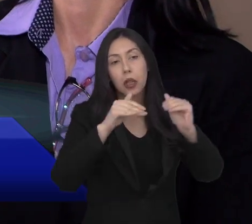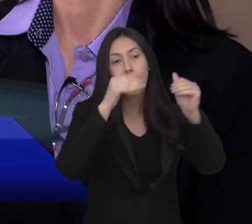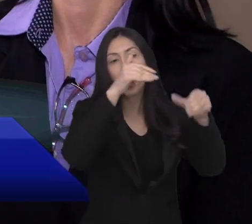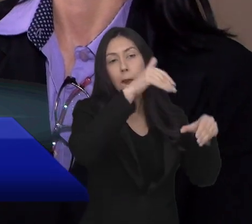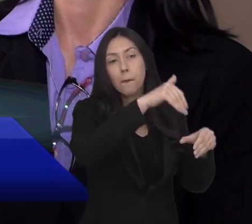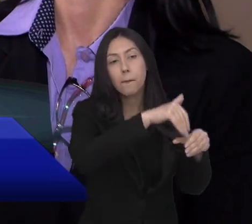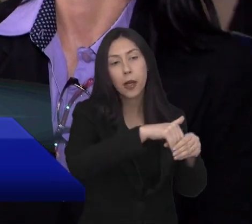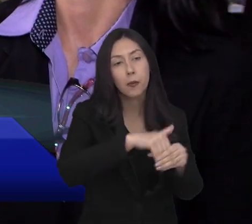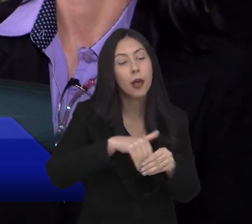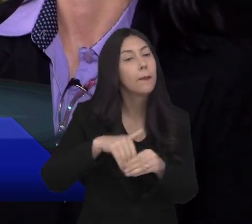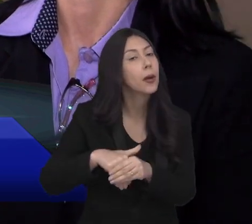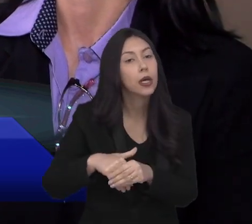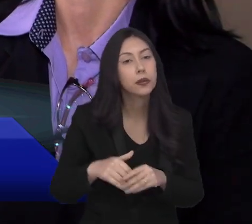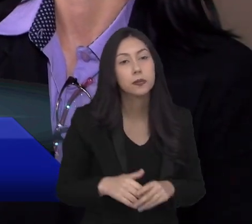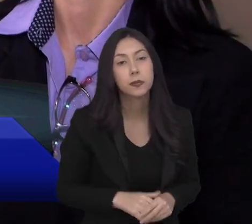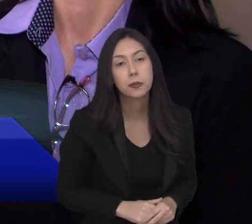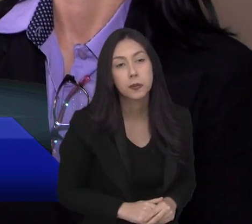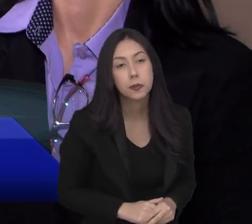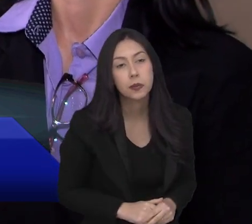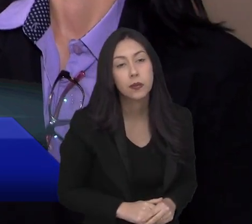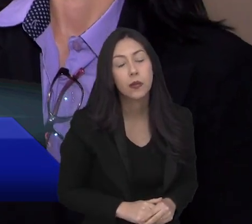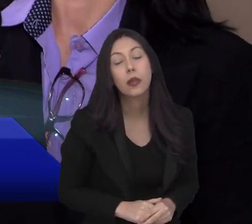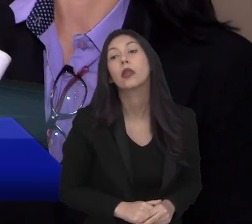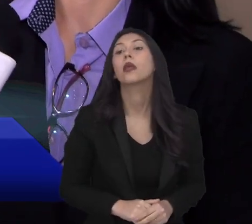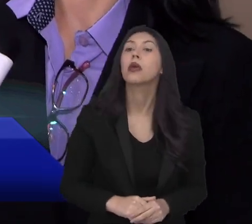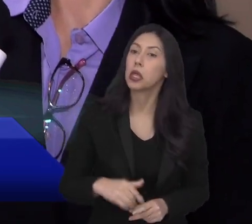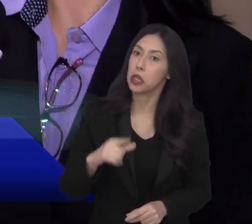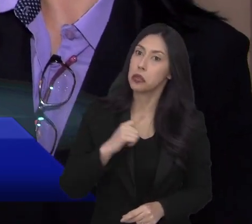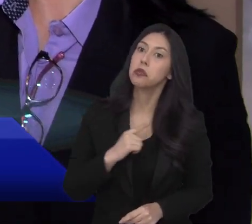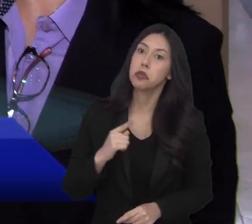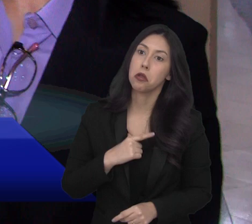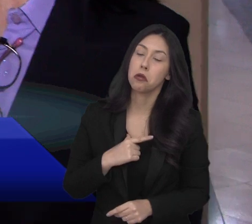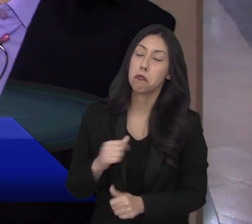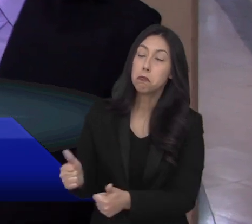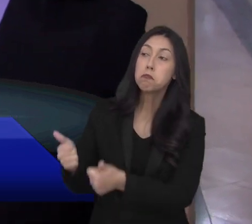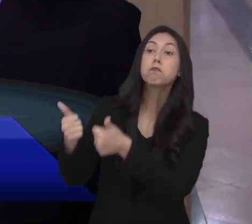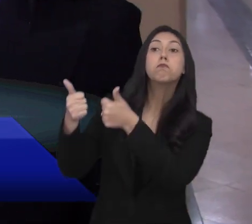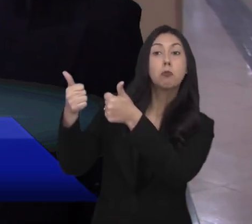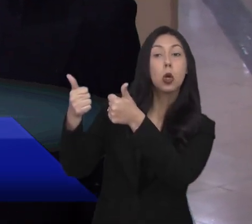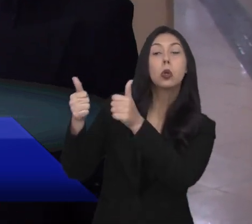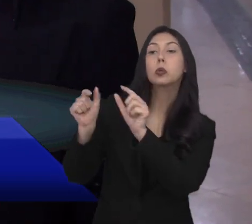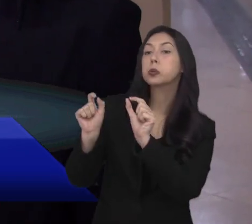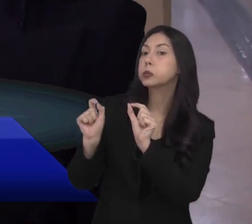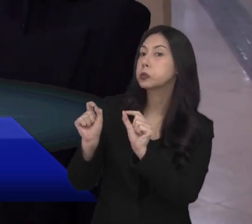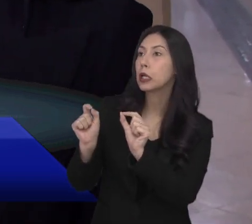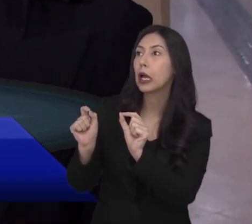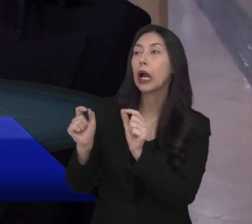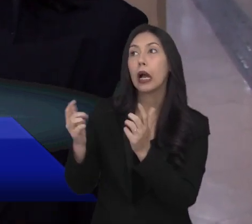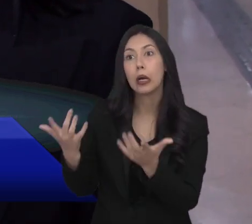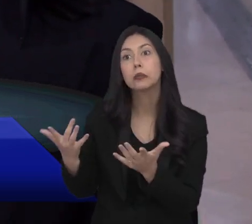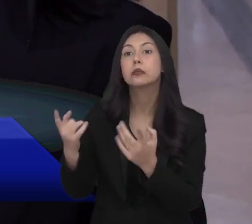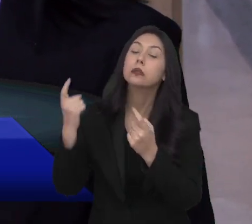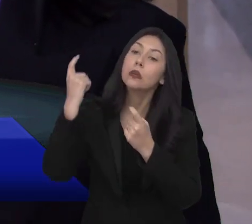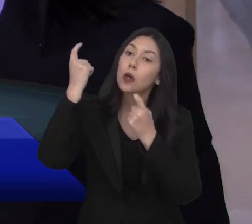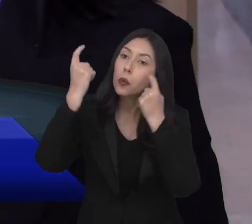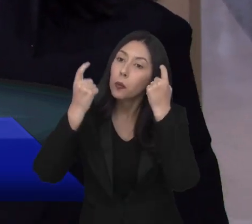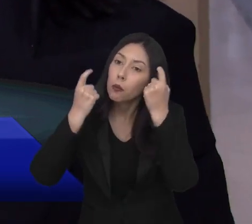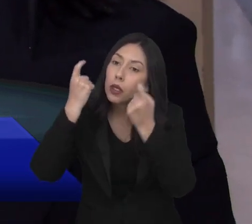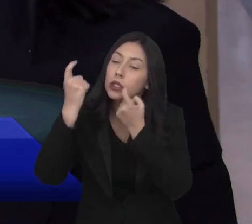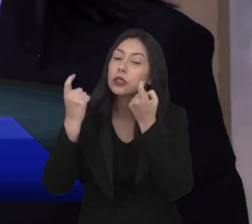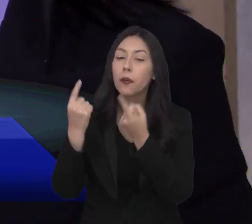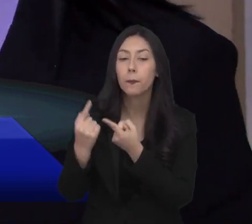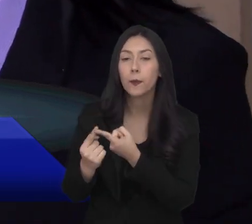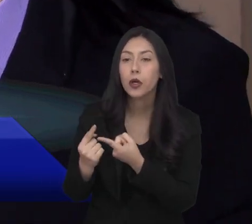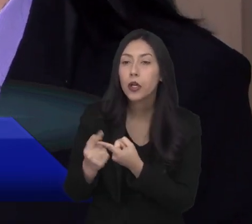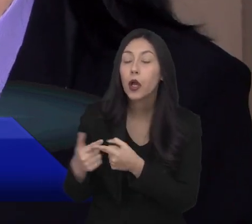pontos positivos e negativos, Irati? Pelos pontos positivos, nós avaliamos essa preocupação,